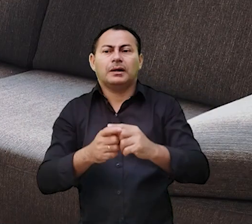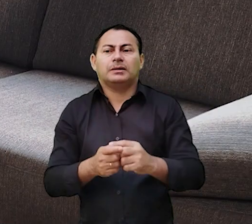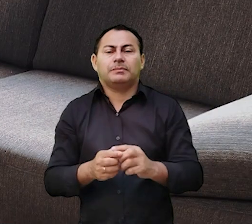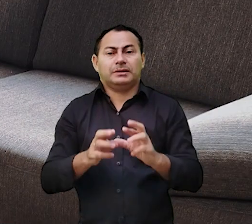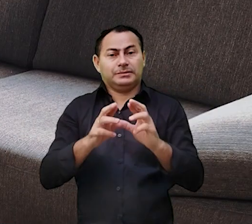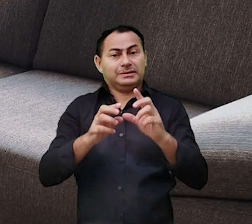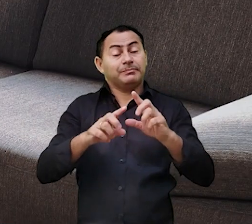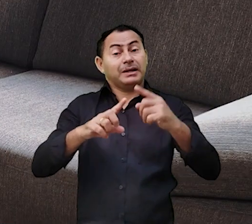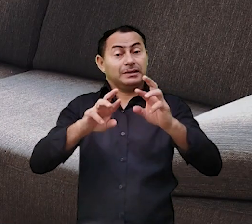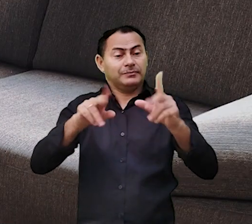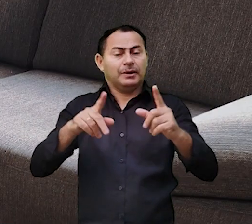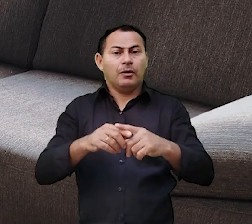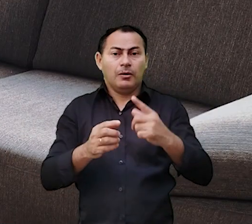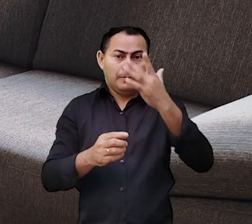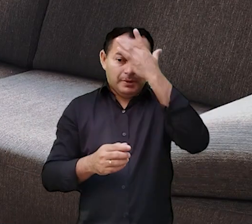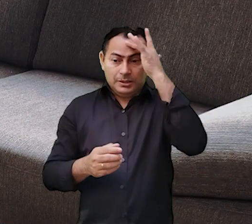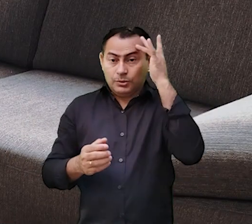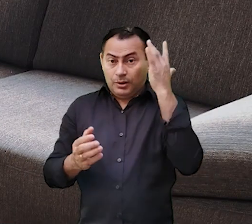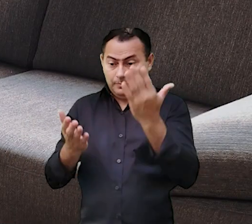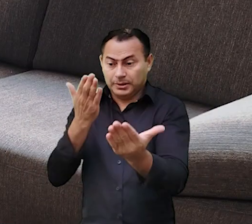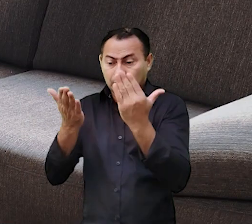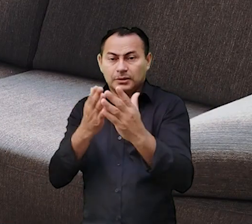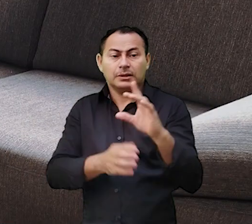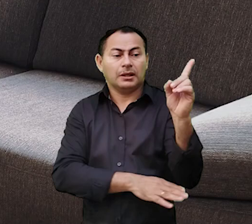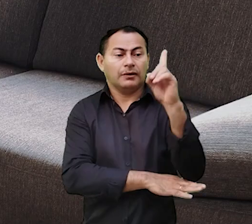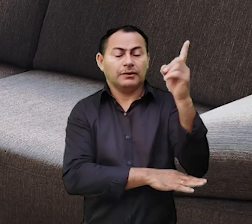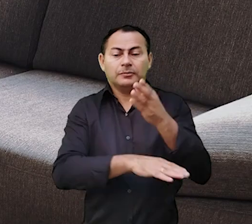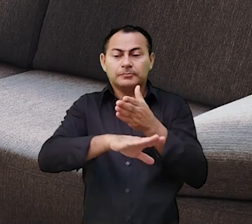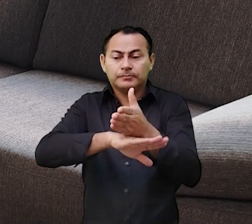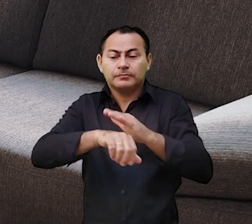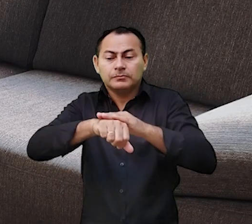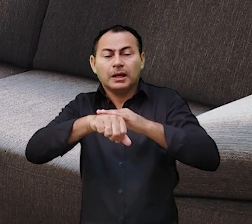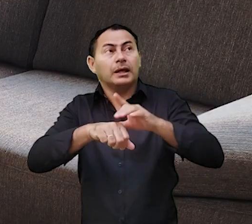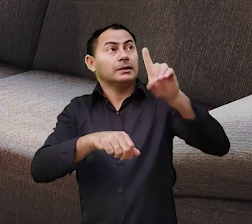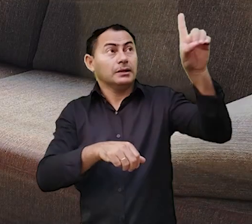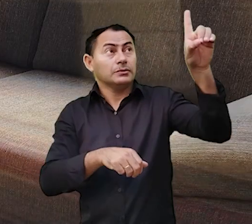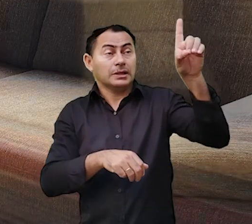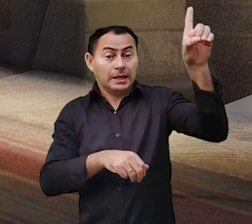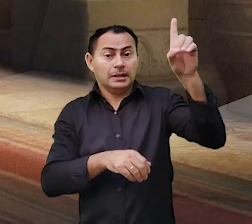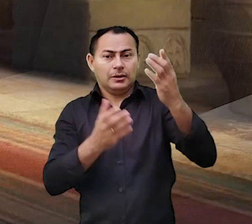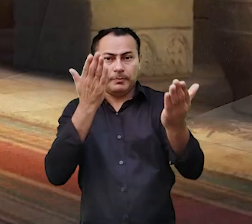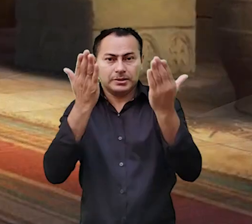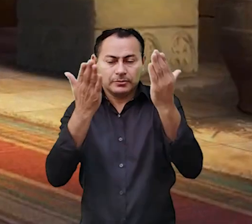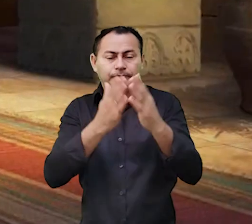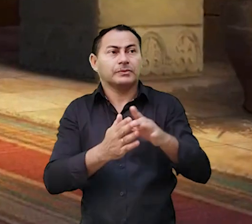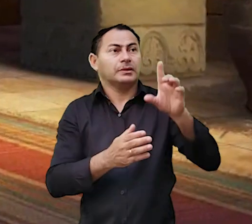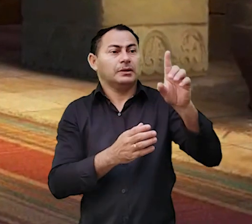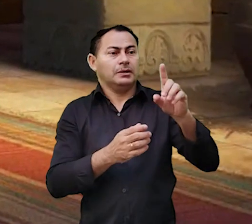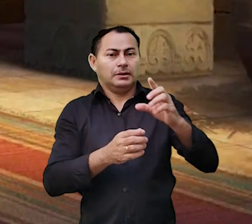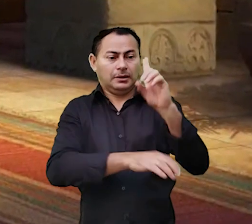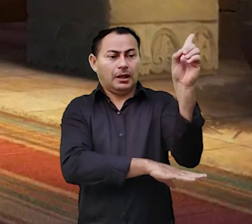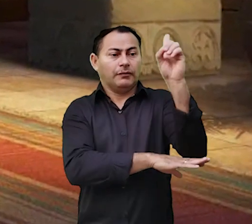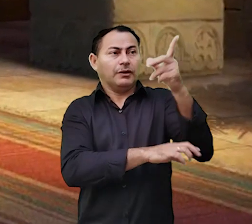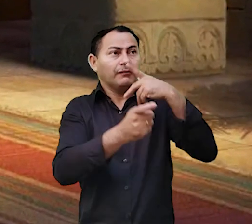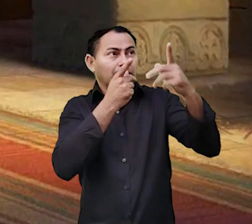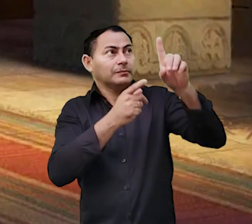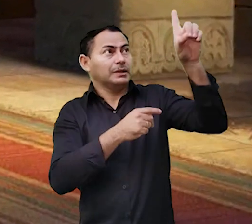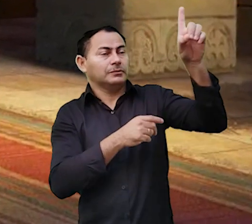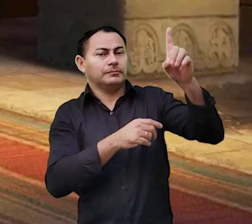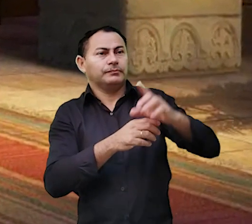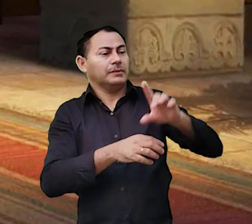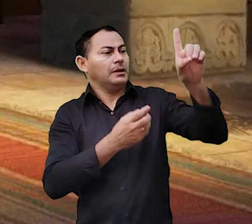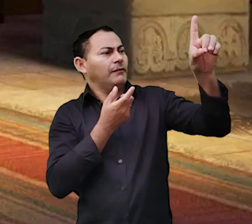mas é bem diferente. O psicólogo com quem Davi está consultando é Deus. Ele está dizendo para Deus, o grande